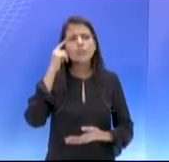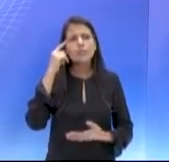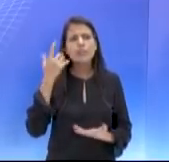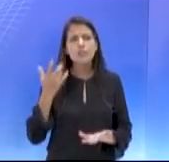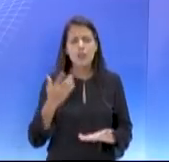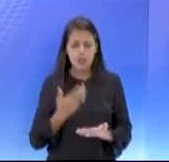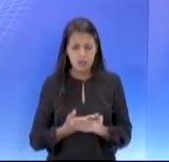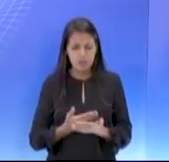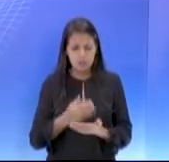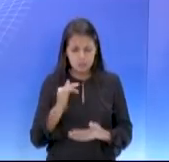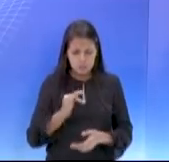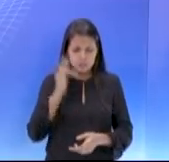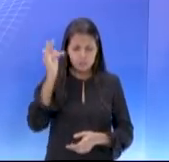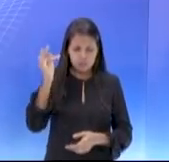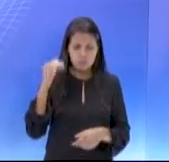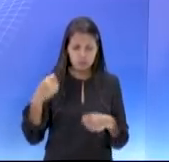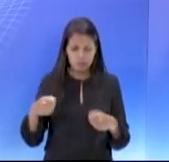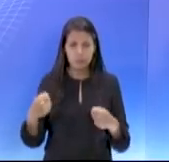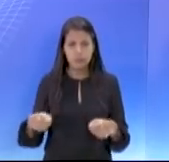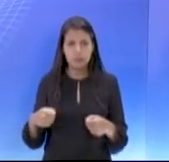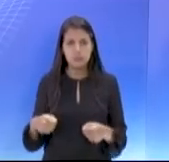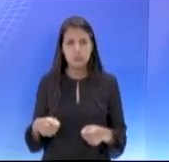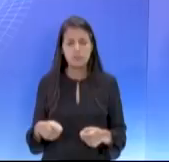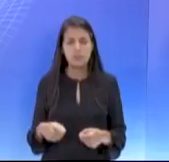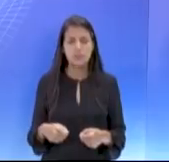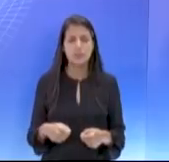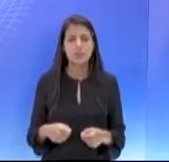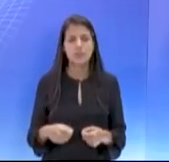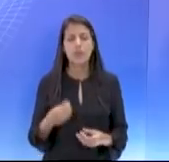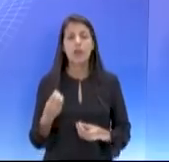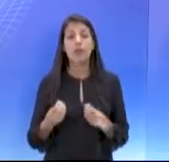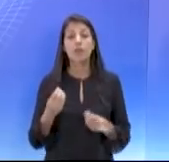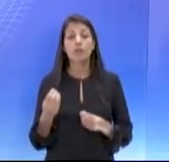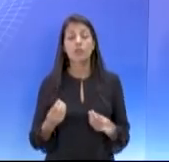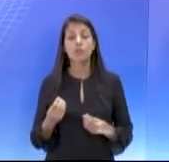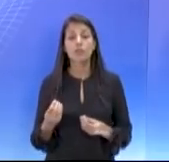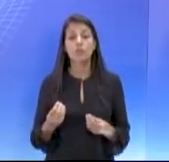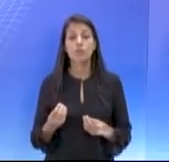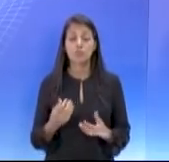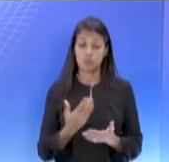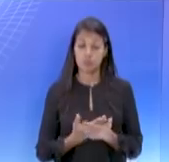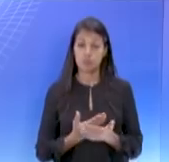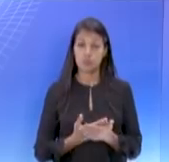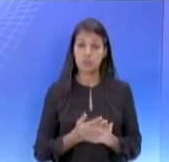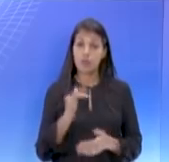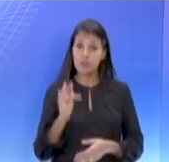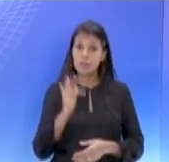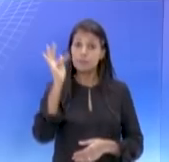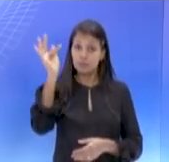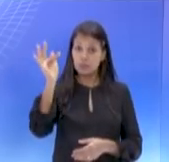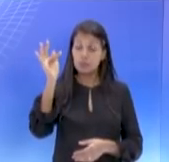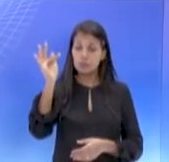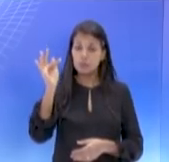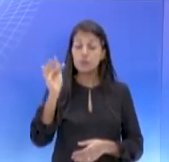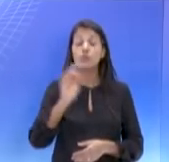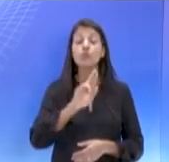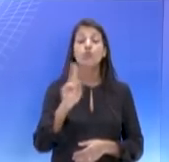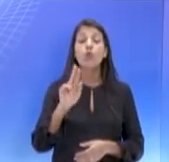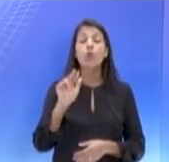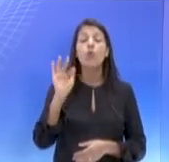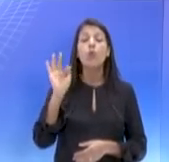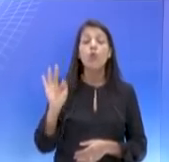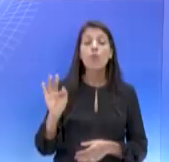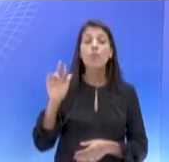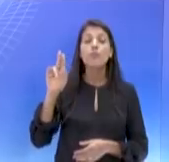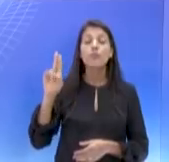futurismo. Vamos ver se dá para a gente responder essa questão, se você não estudou sobre o futurismo. Que princípio marcante do futurismo